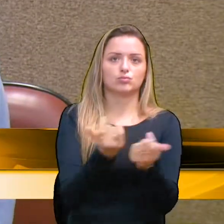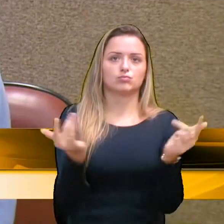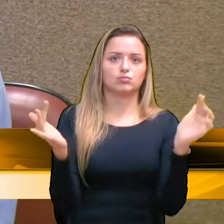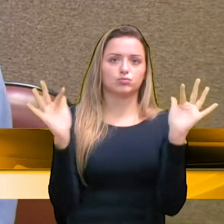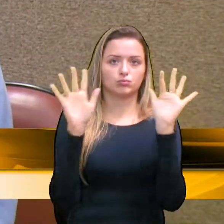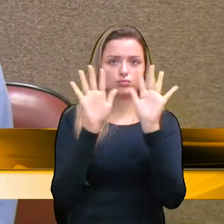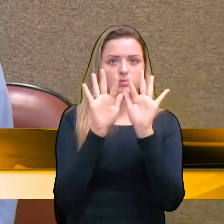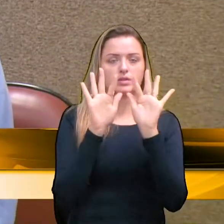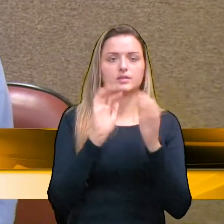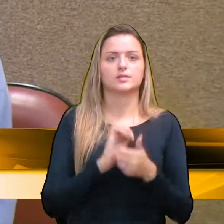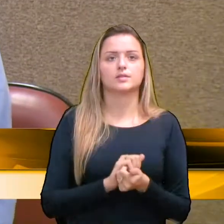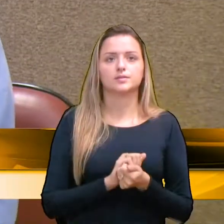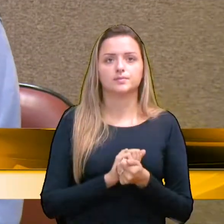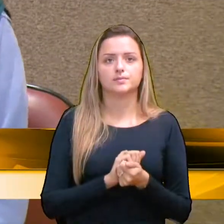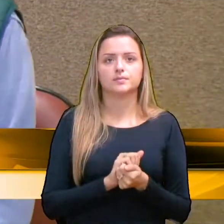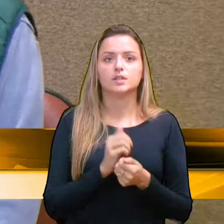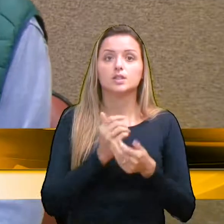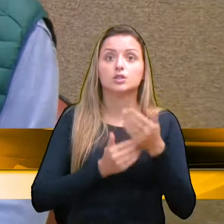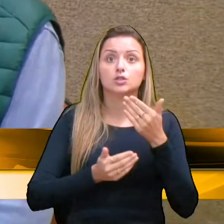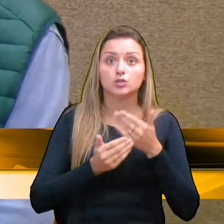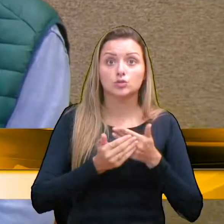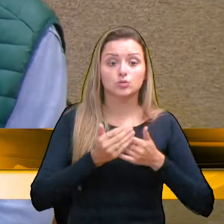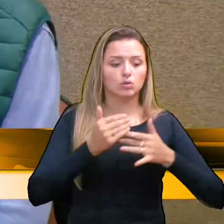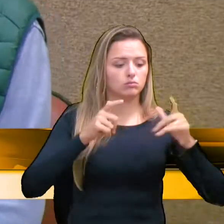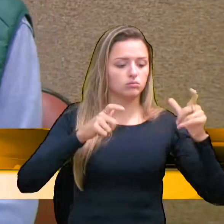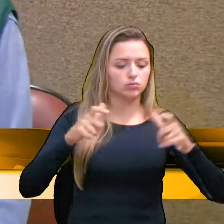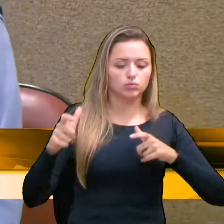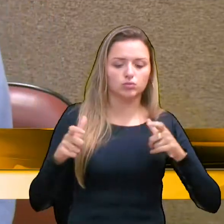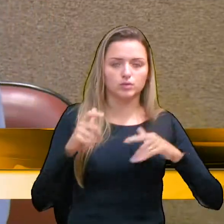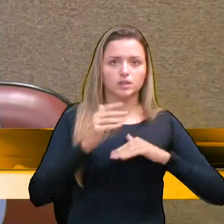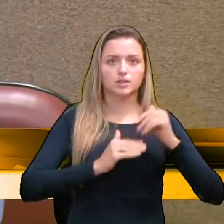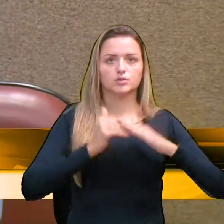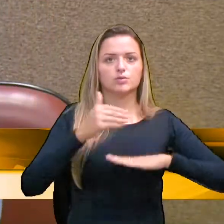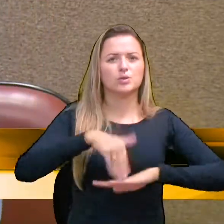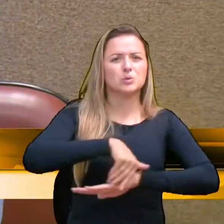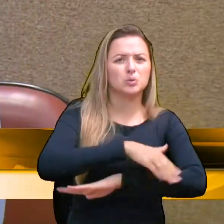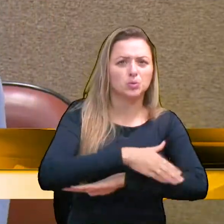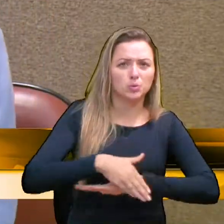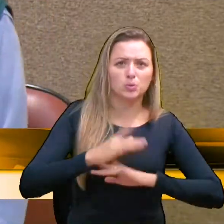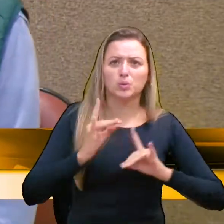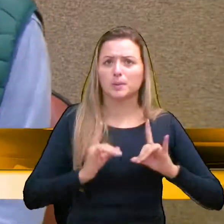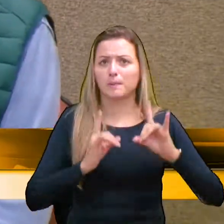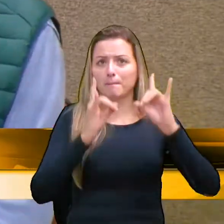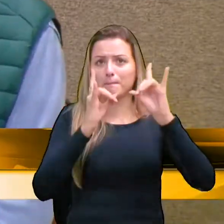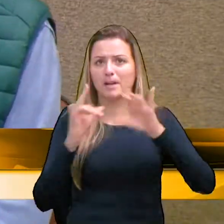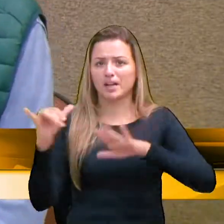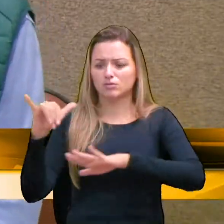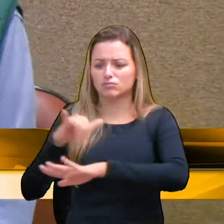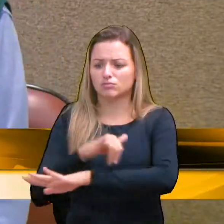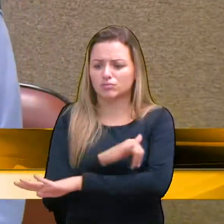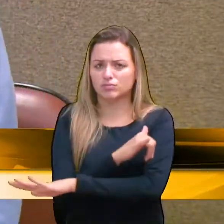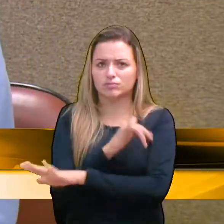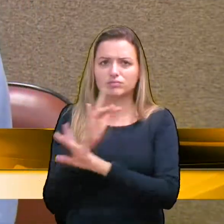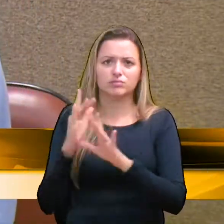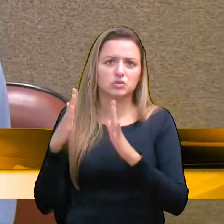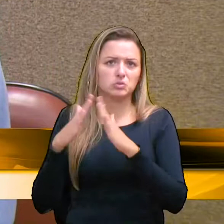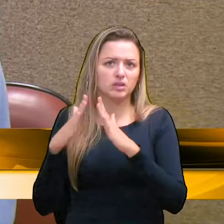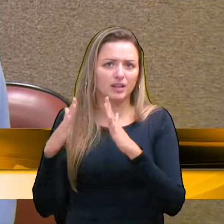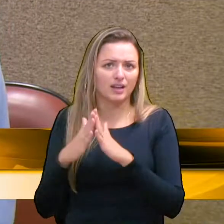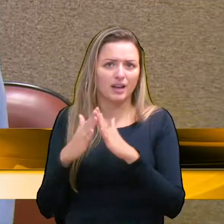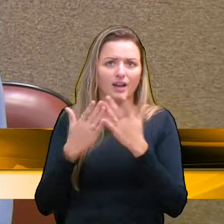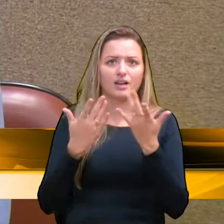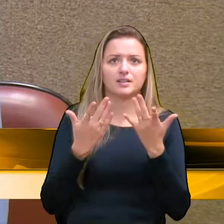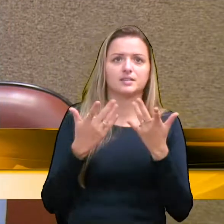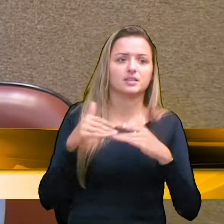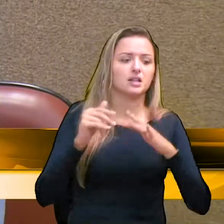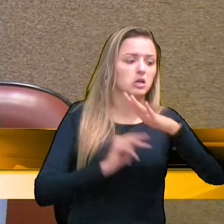face o enorme ambiente construído. Estradas, ruas, edifícios, aeroportos, centrais elétricas,